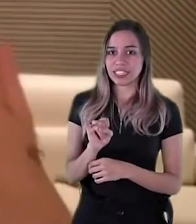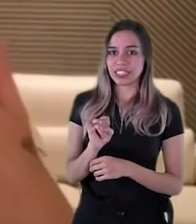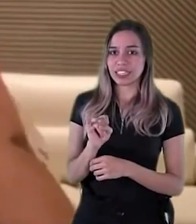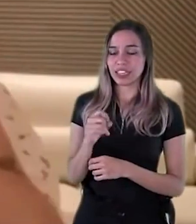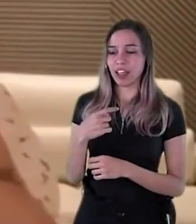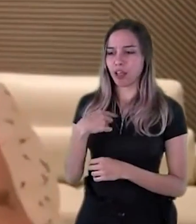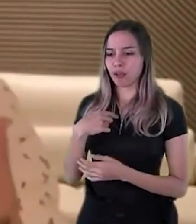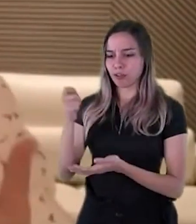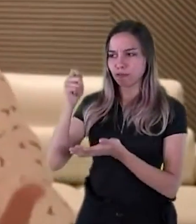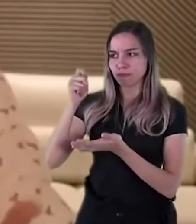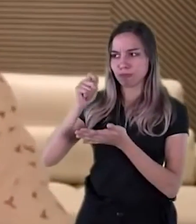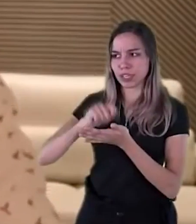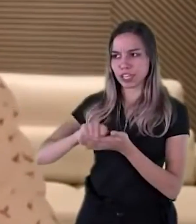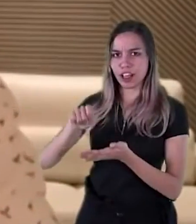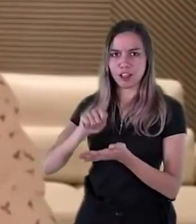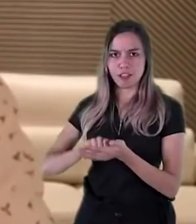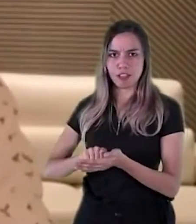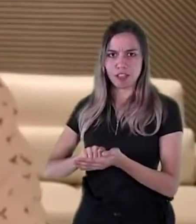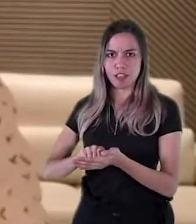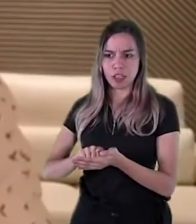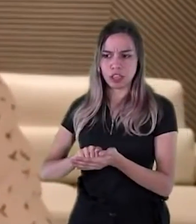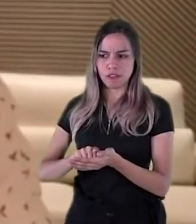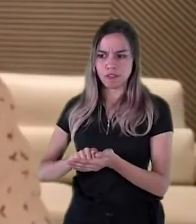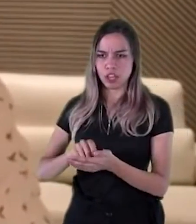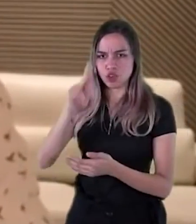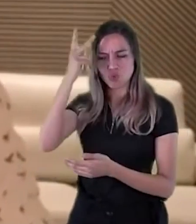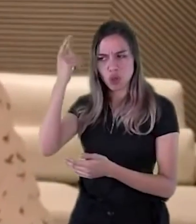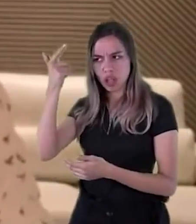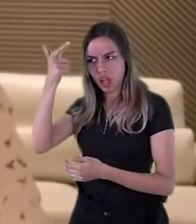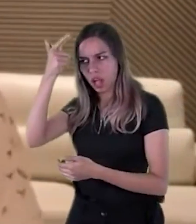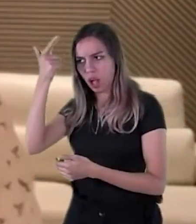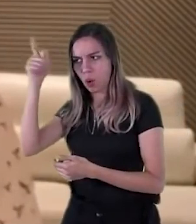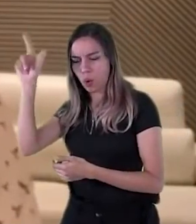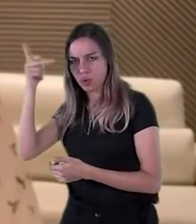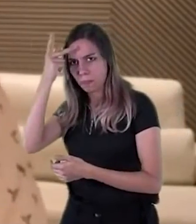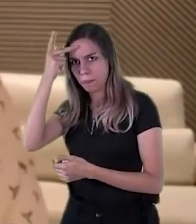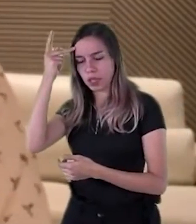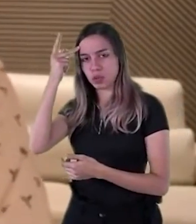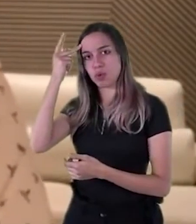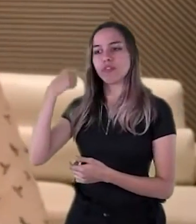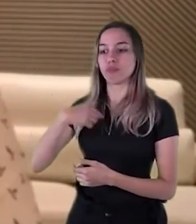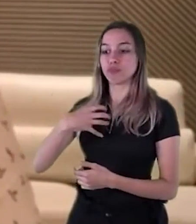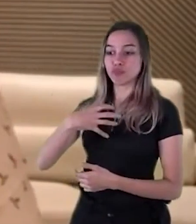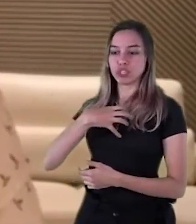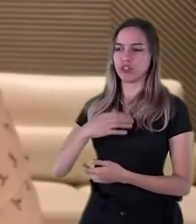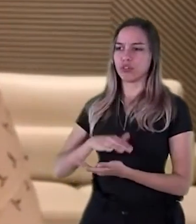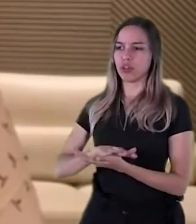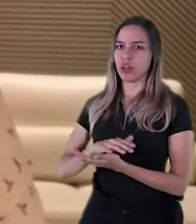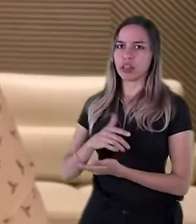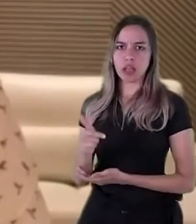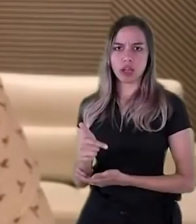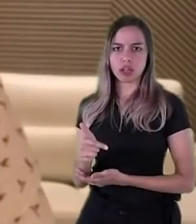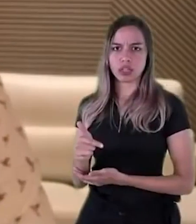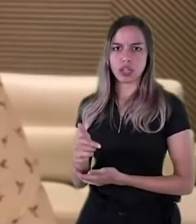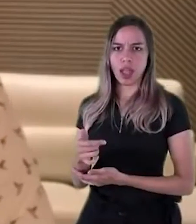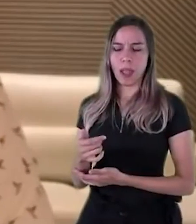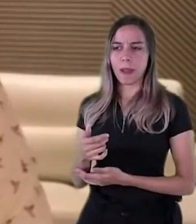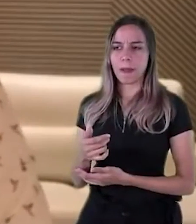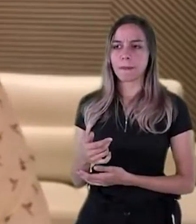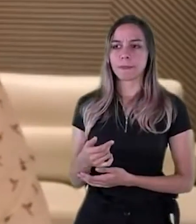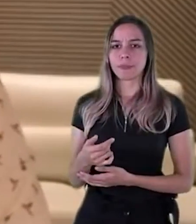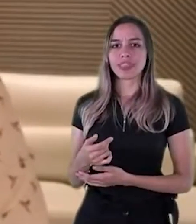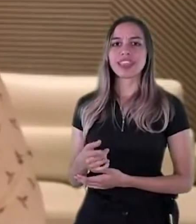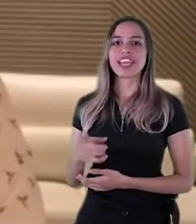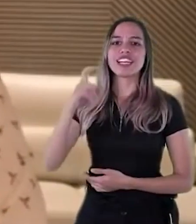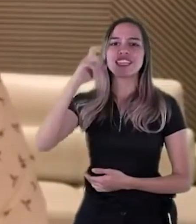do outro para poder me promover, até mesmo como autor. Então, se eu não alimento o espírito